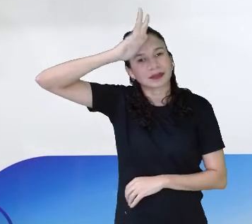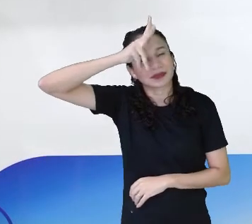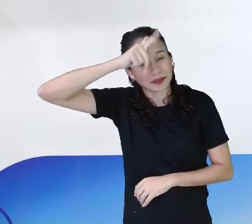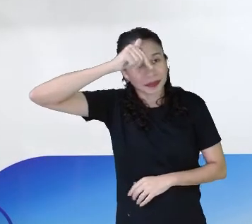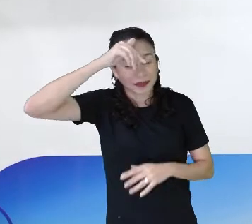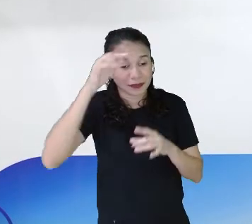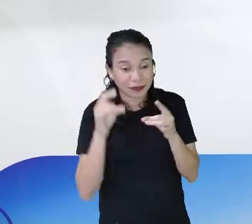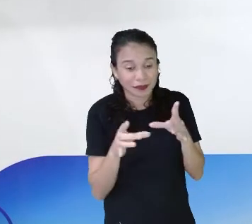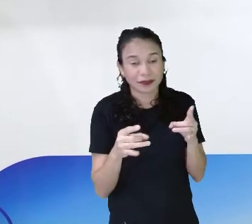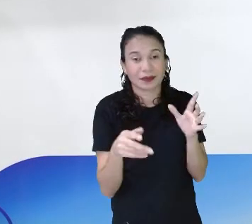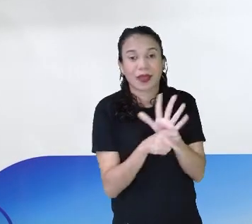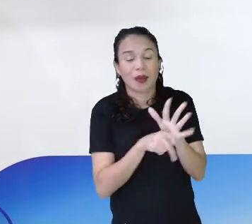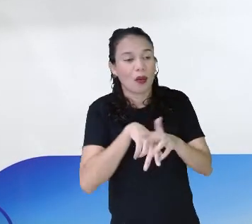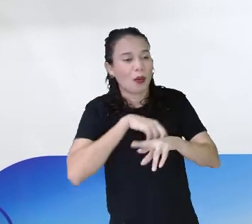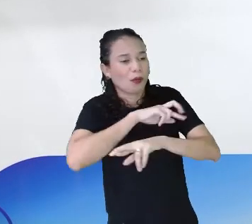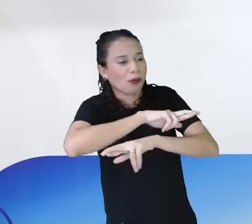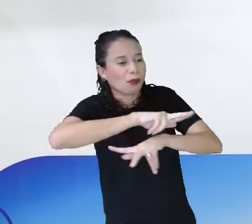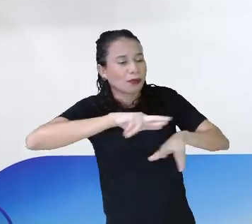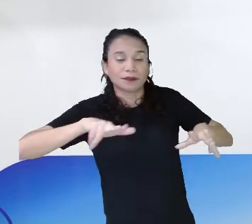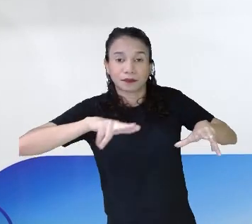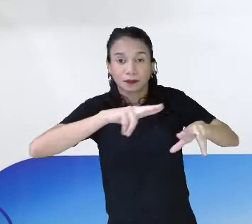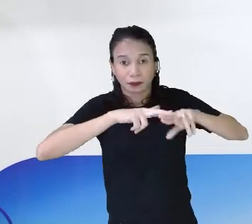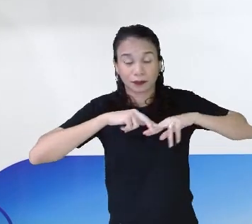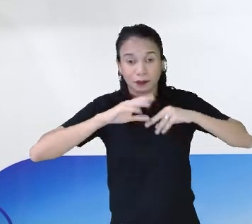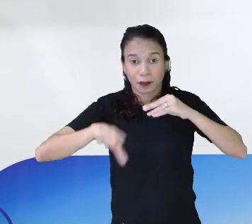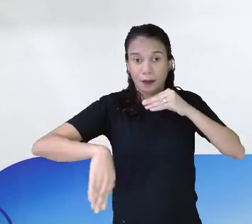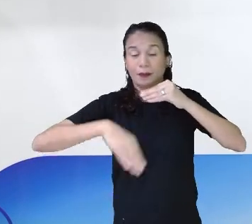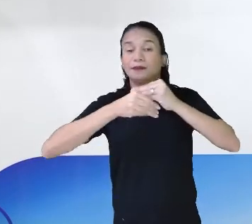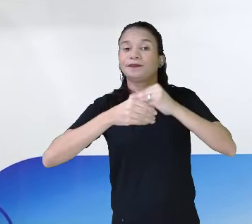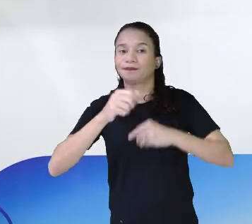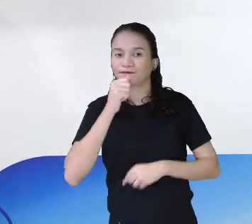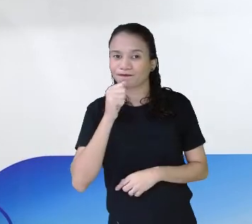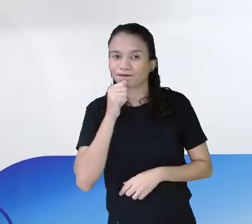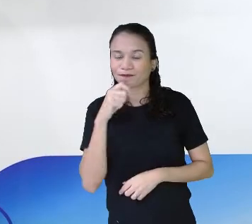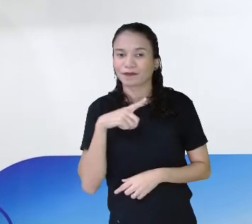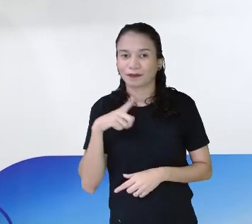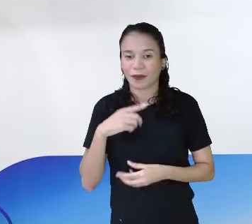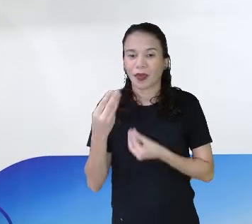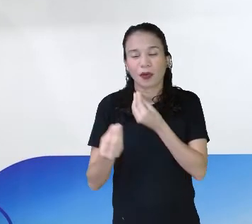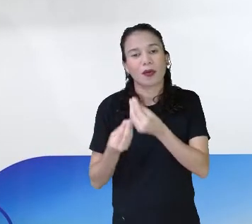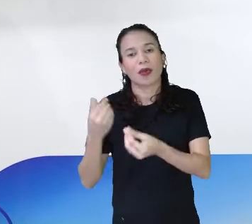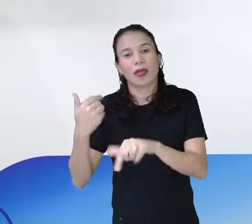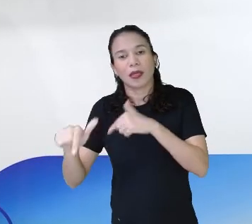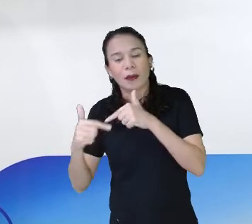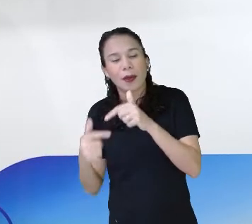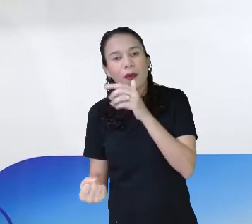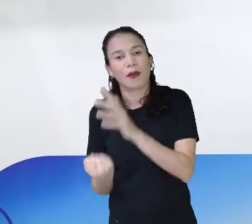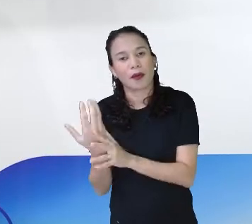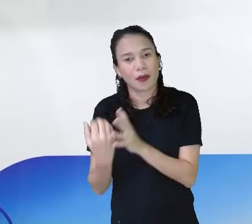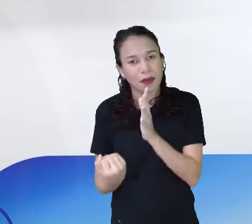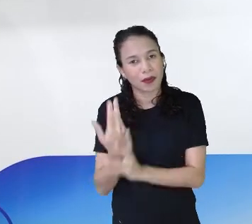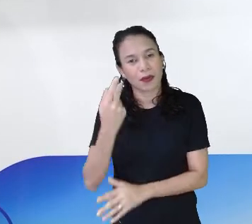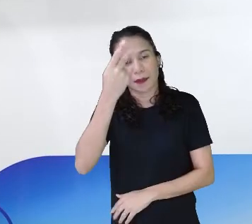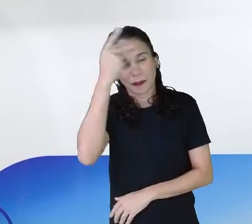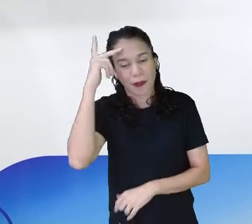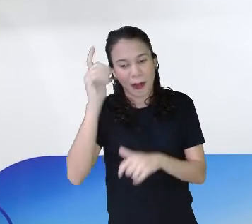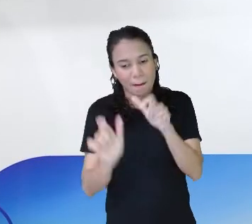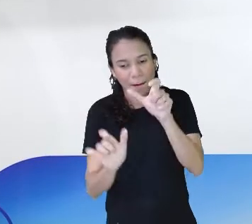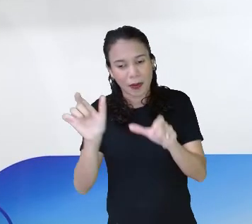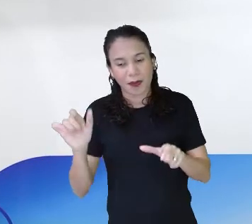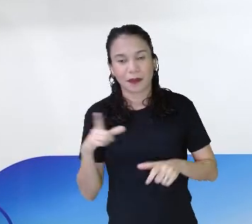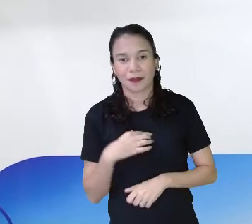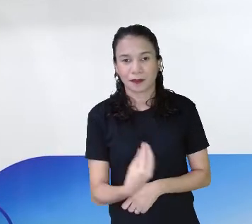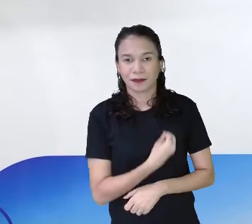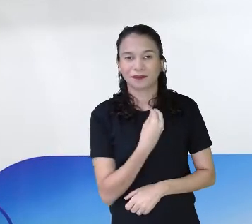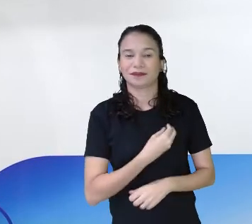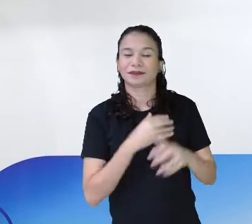vender camarotes, vender... Então, assim, além de tudo, ainda tem a geração de renda e emprego para as pessoas que moram em